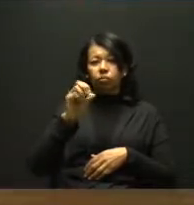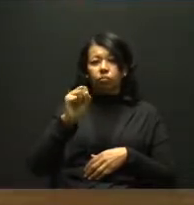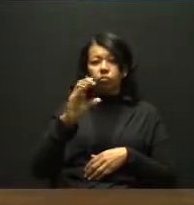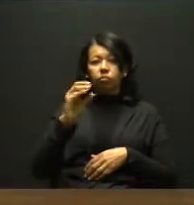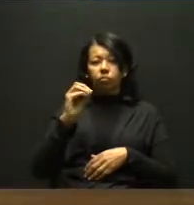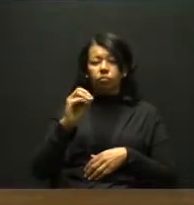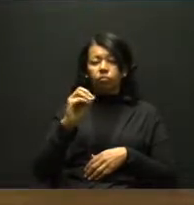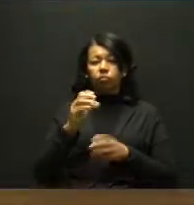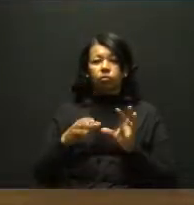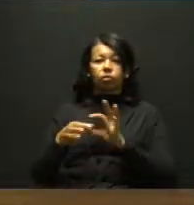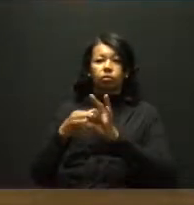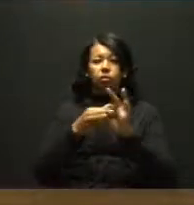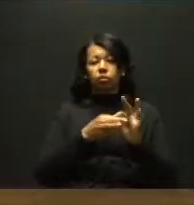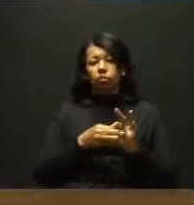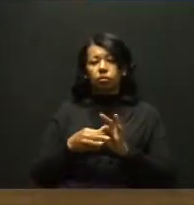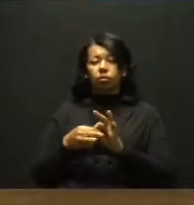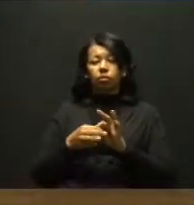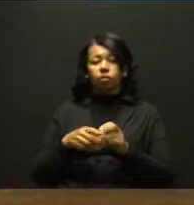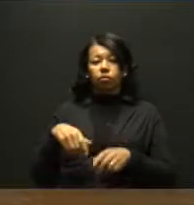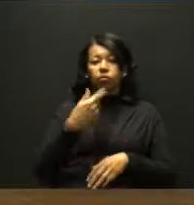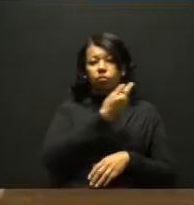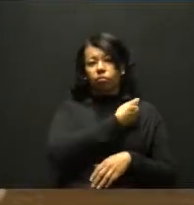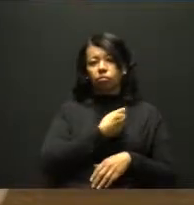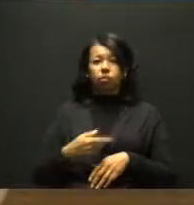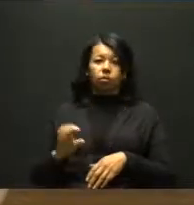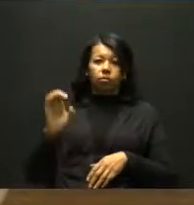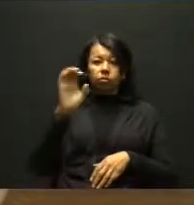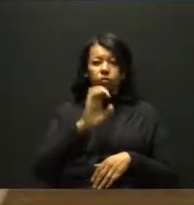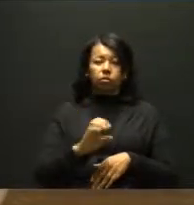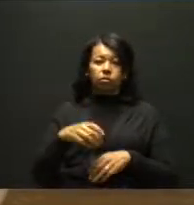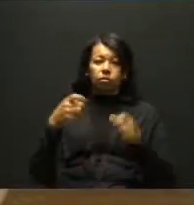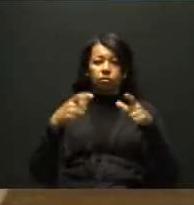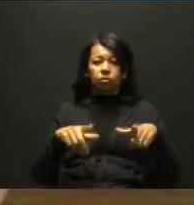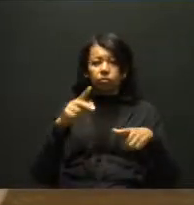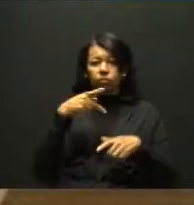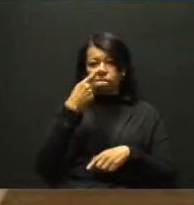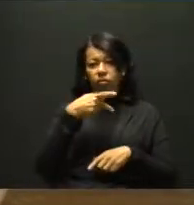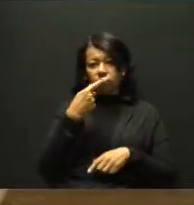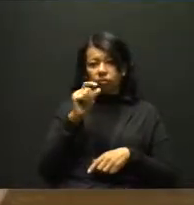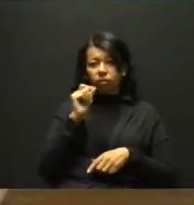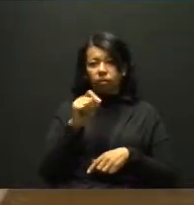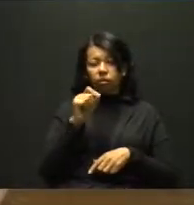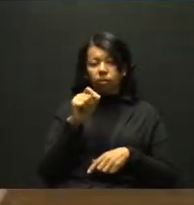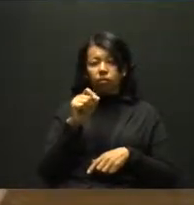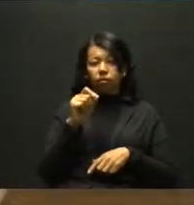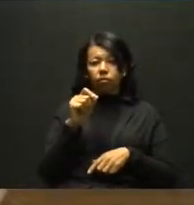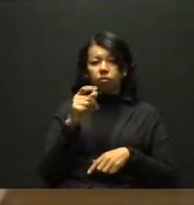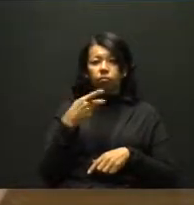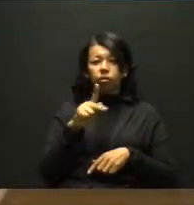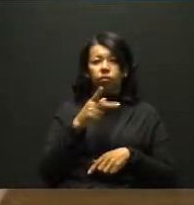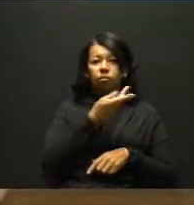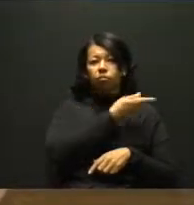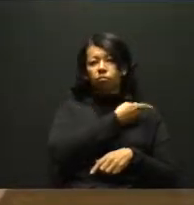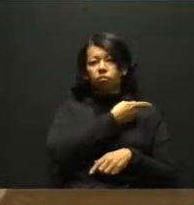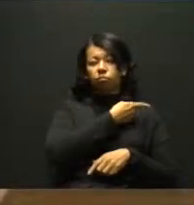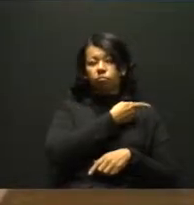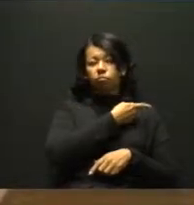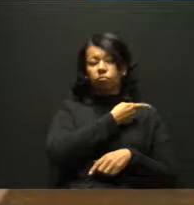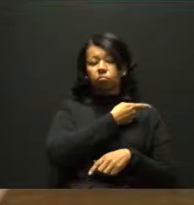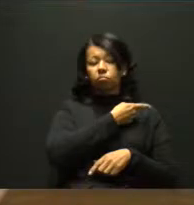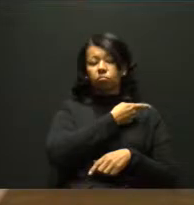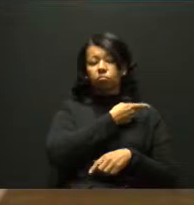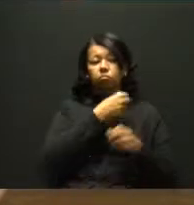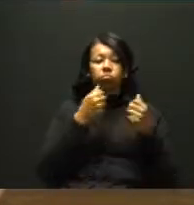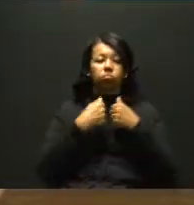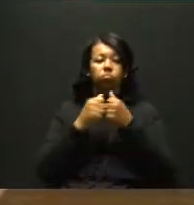governo do estado a secretária essa diretoria é onde ele fala a respeito nem se dirigindo o presidente rodrigo ao transporte de estudantes